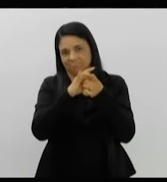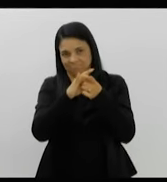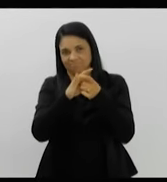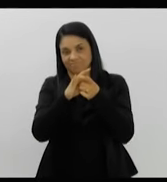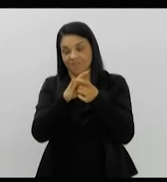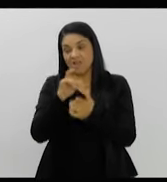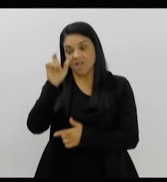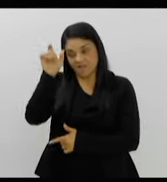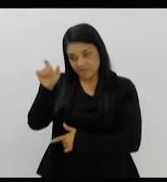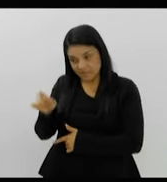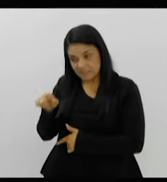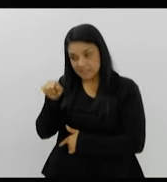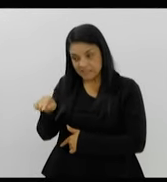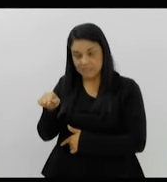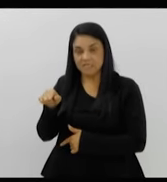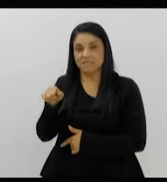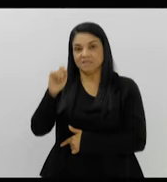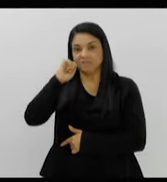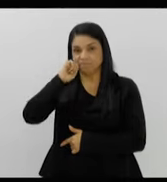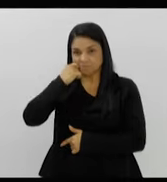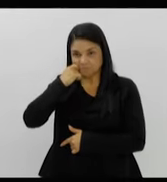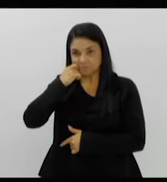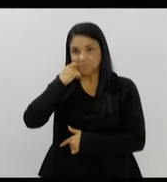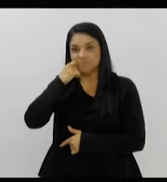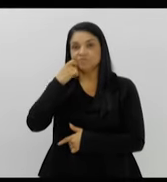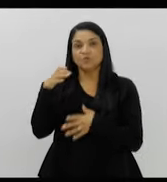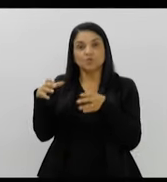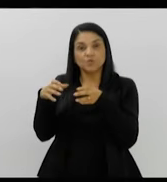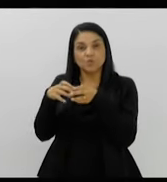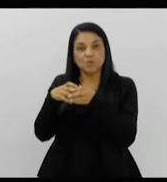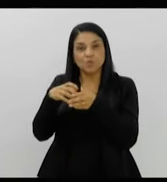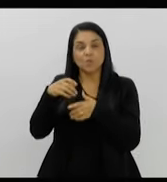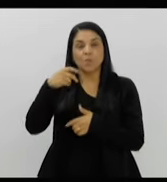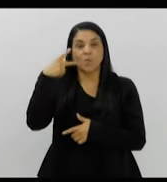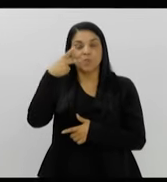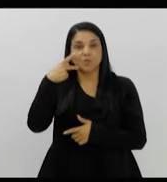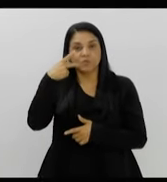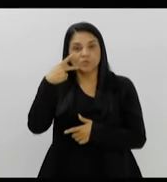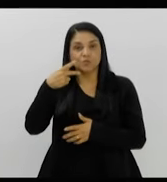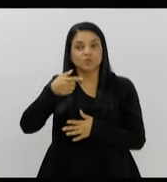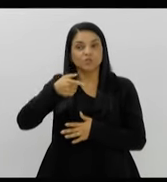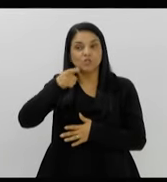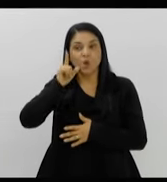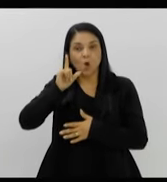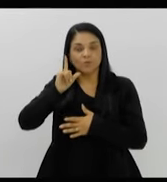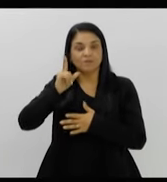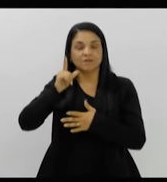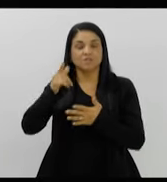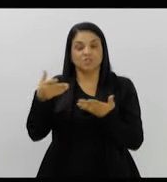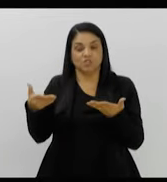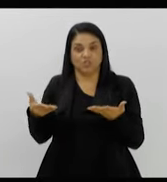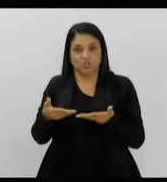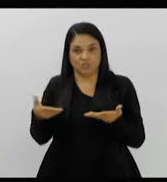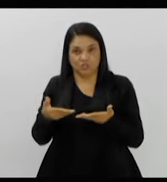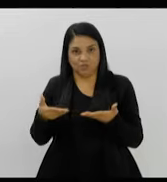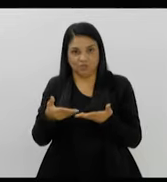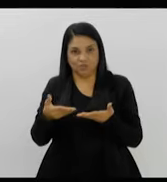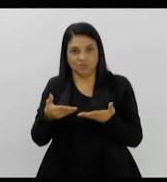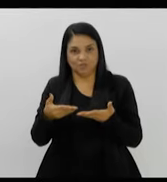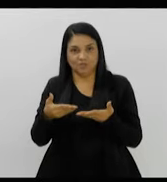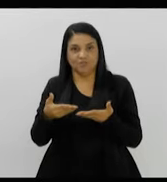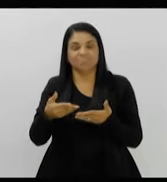você e seu grupo político de ontem e de hoje são